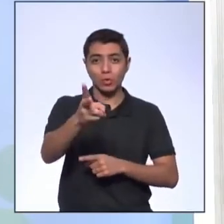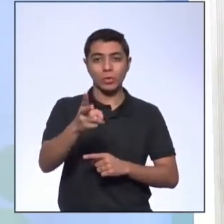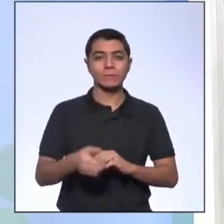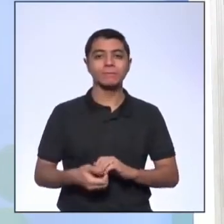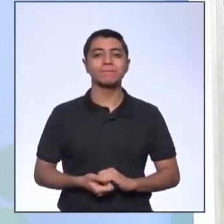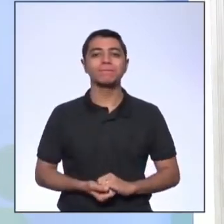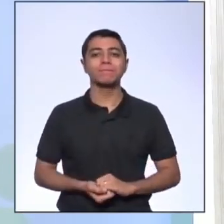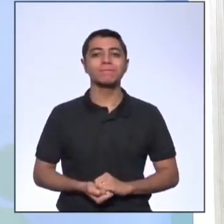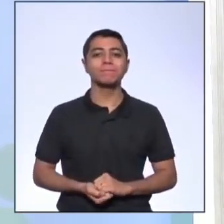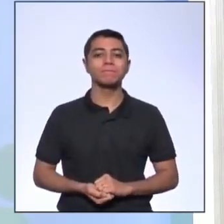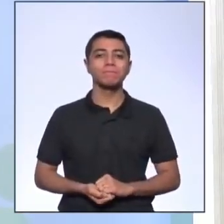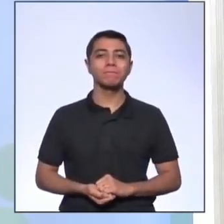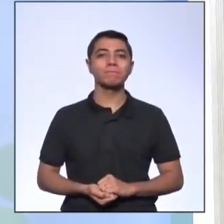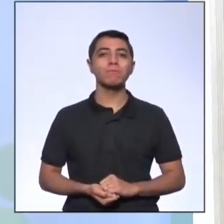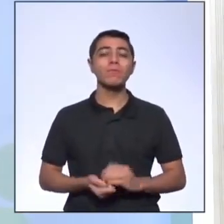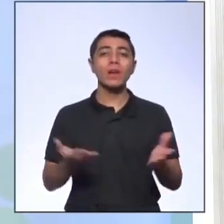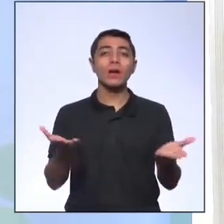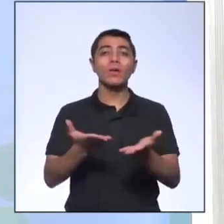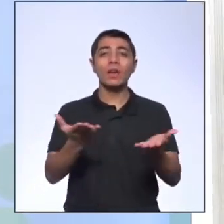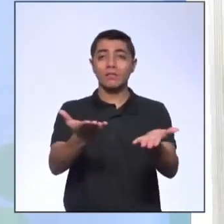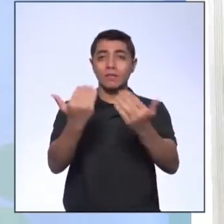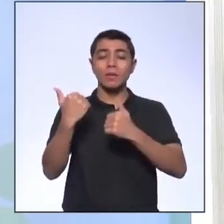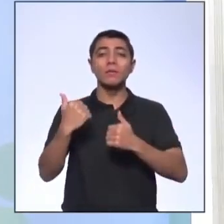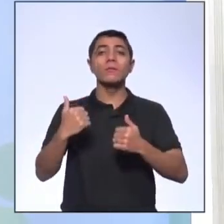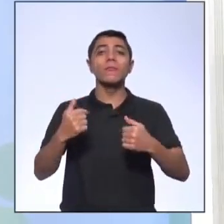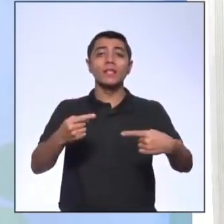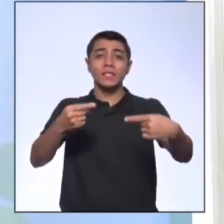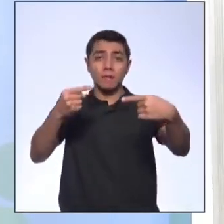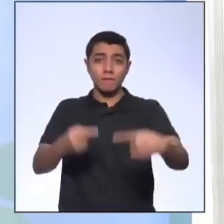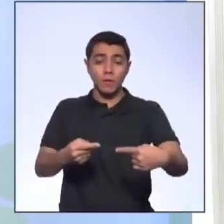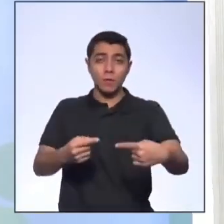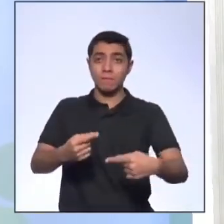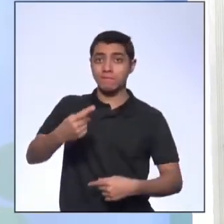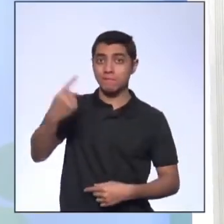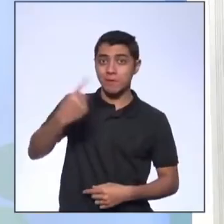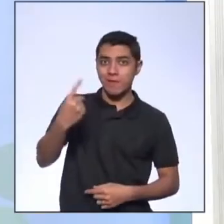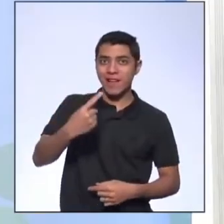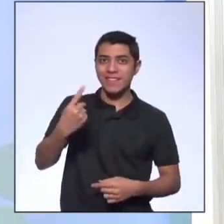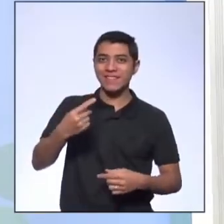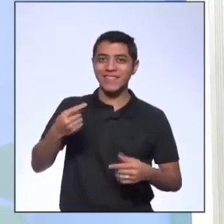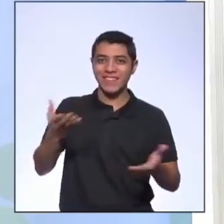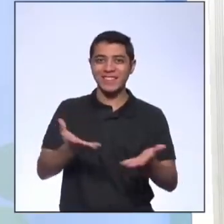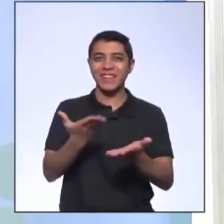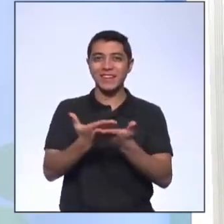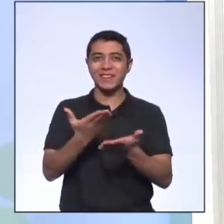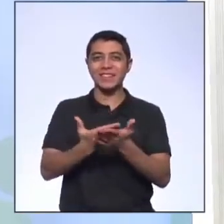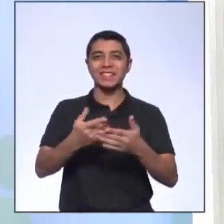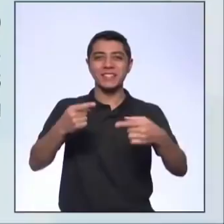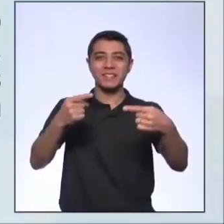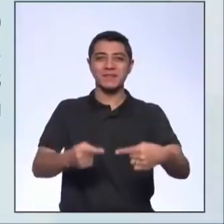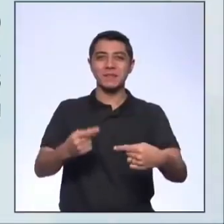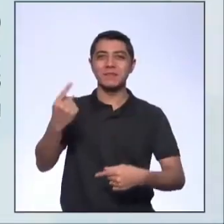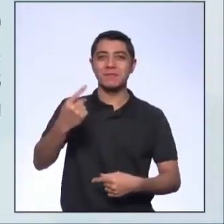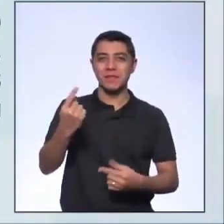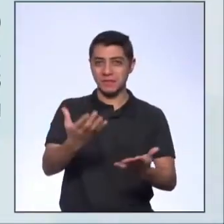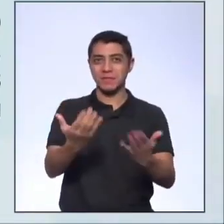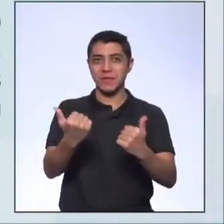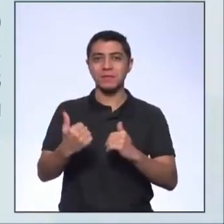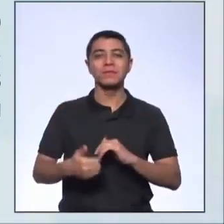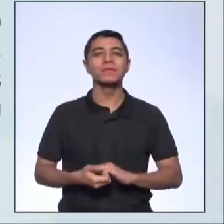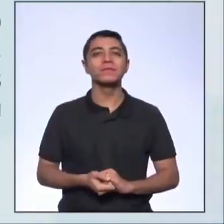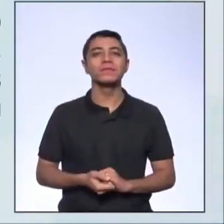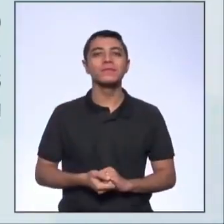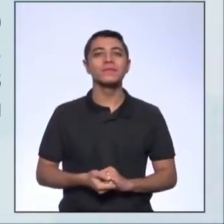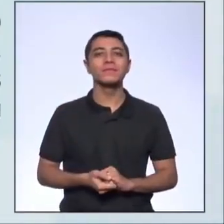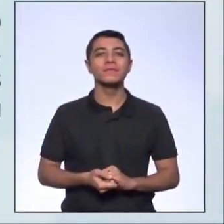Agora, gente, vamos lá para o nosso primeiro desafio relacionado a esta aula. Tá? Olha só, vamos refletir um